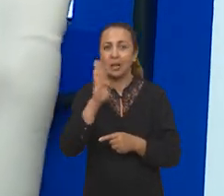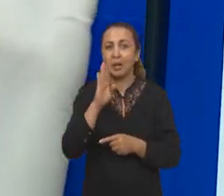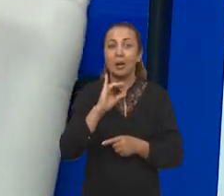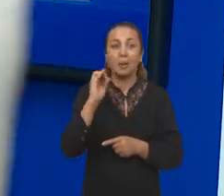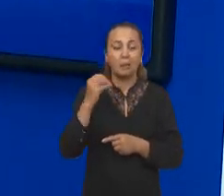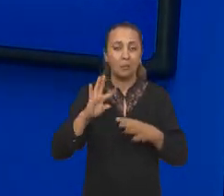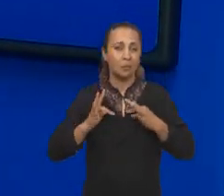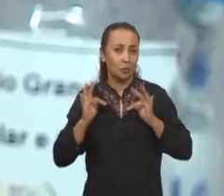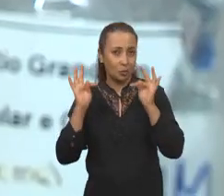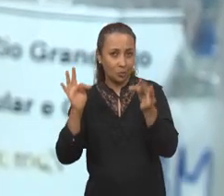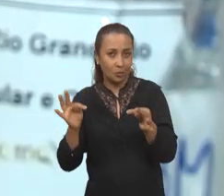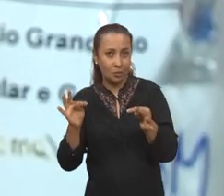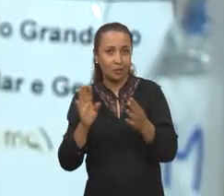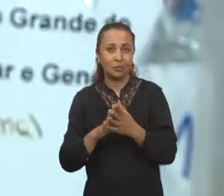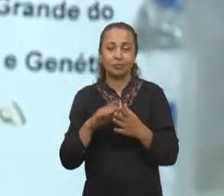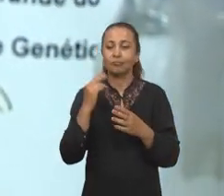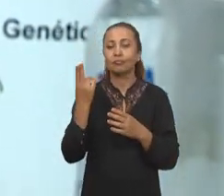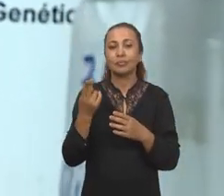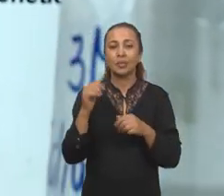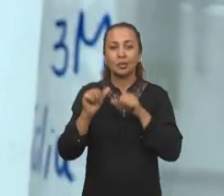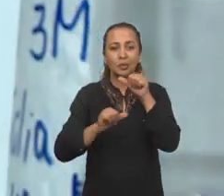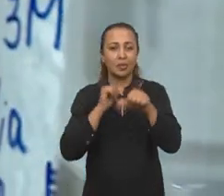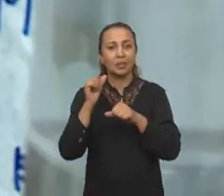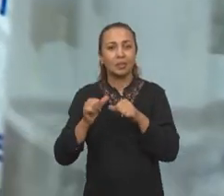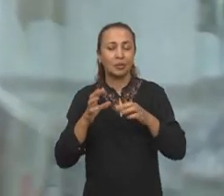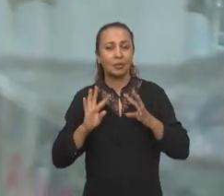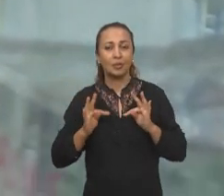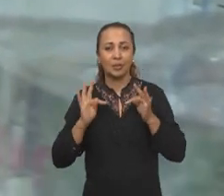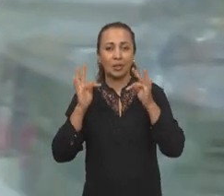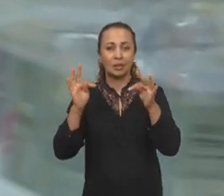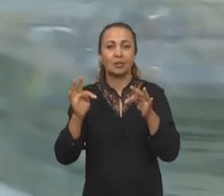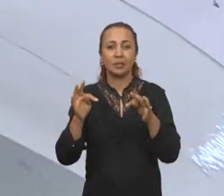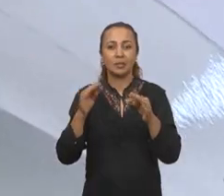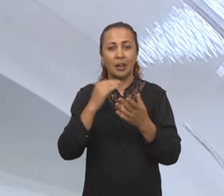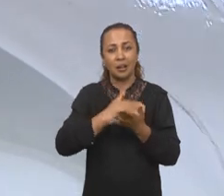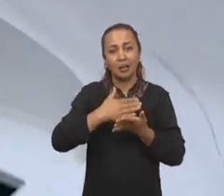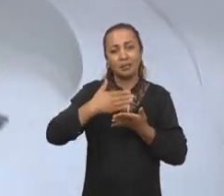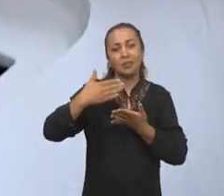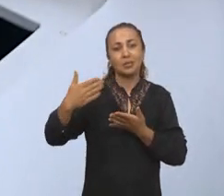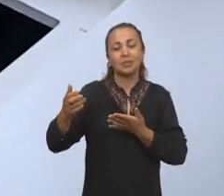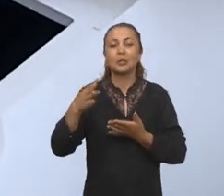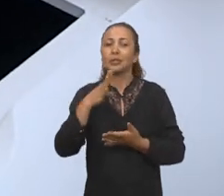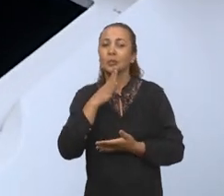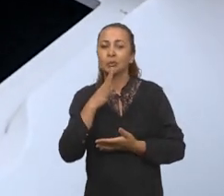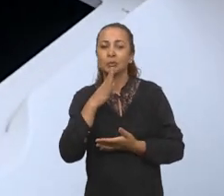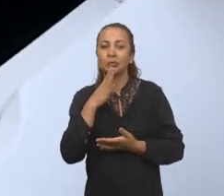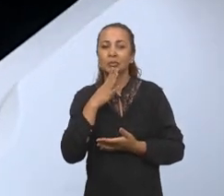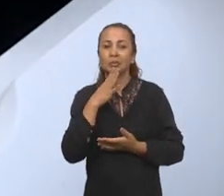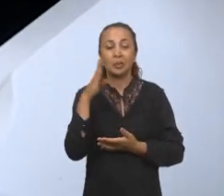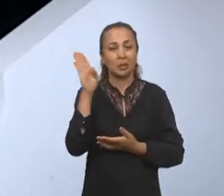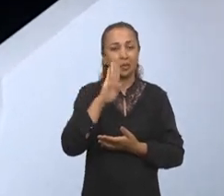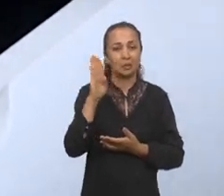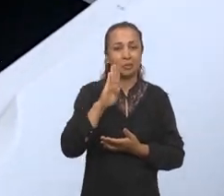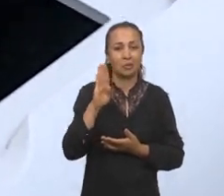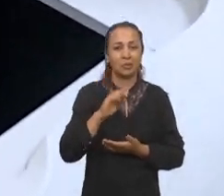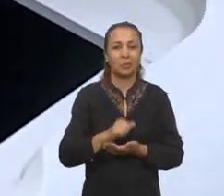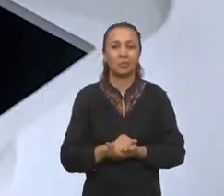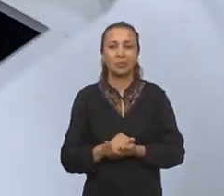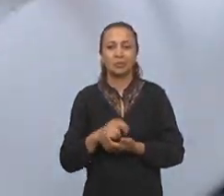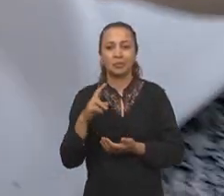biotecnológica ou seja o desenvolvimento de tecnologias a partir de conhecimentos da biologia